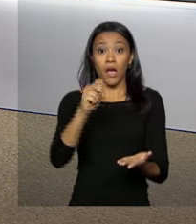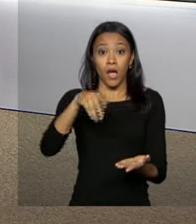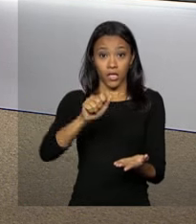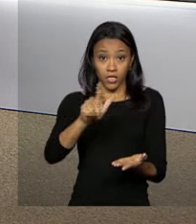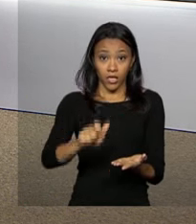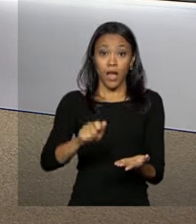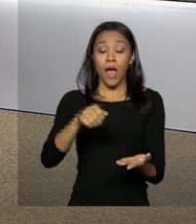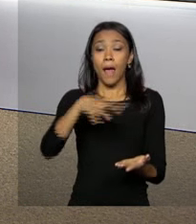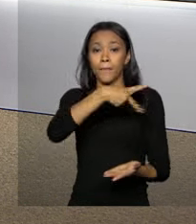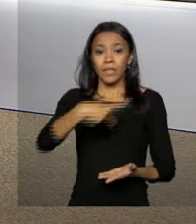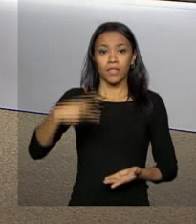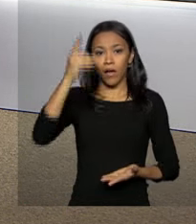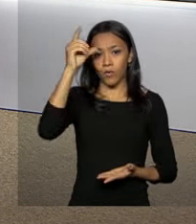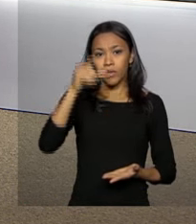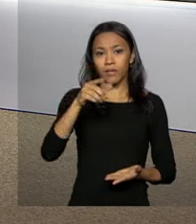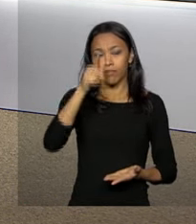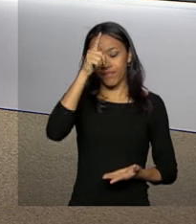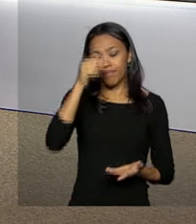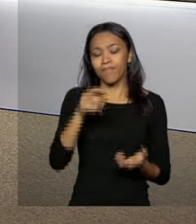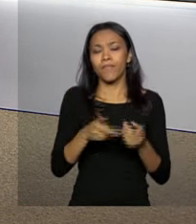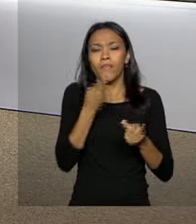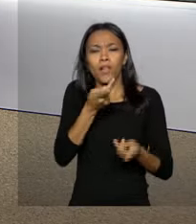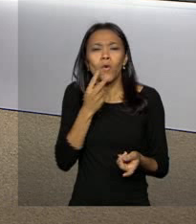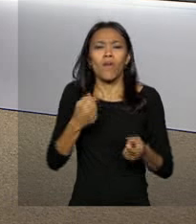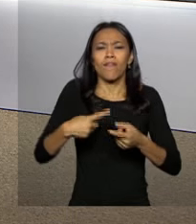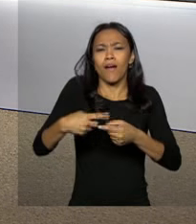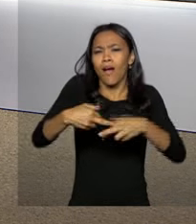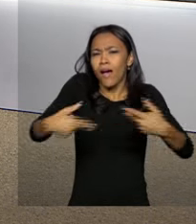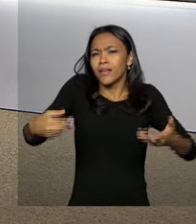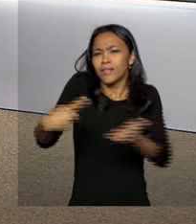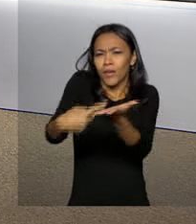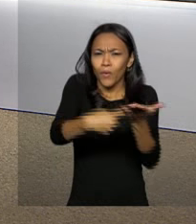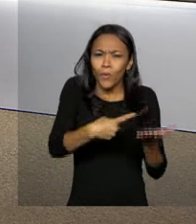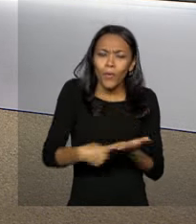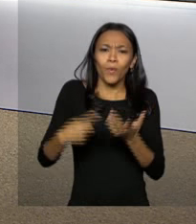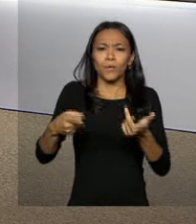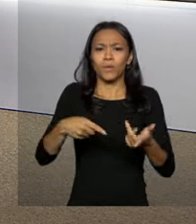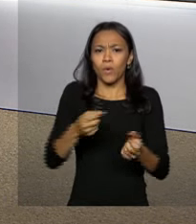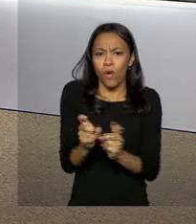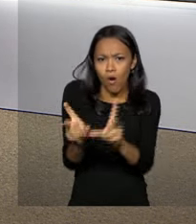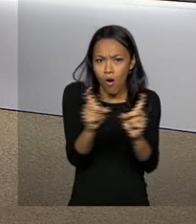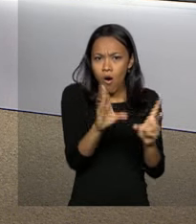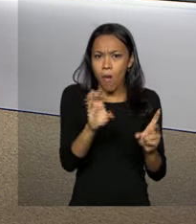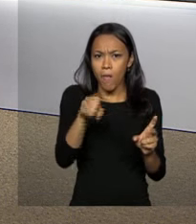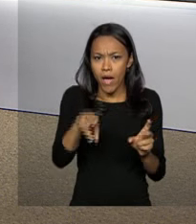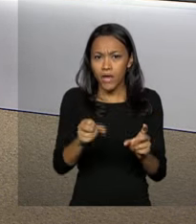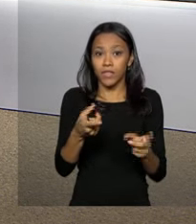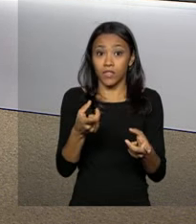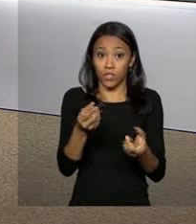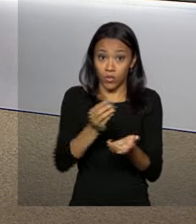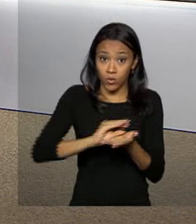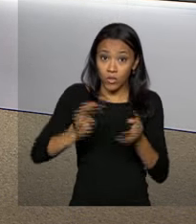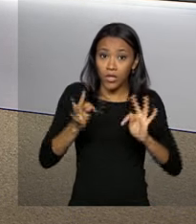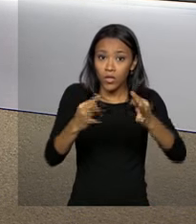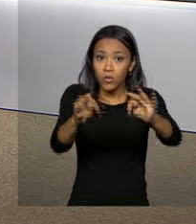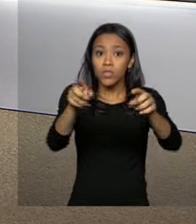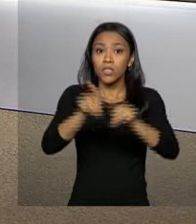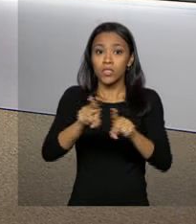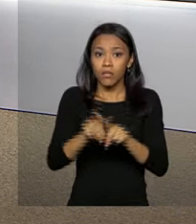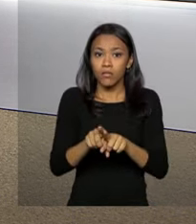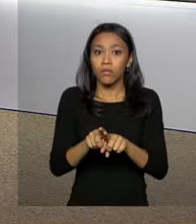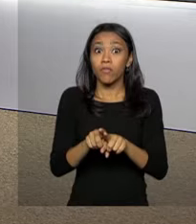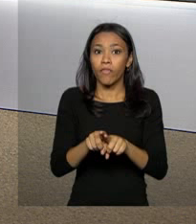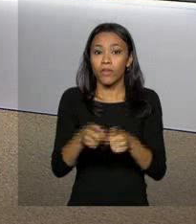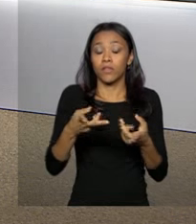a presidenta Dilma Rousseff vai celebrar vários acordos em áreas como comércio, investimentos, ciência, tecnologia e